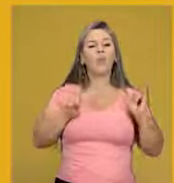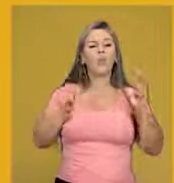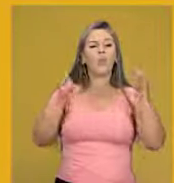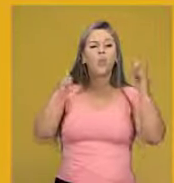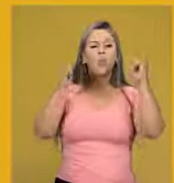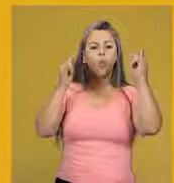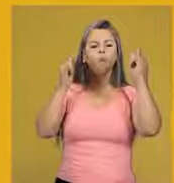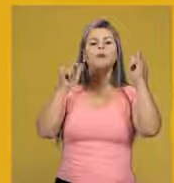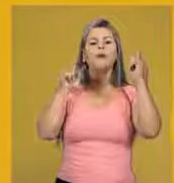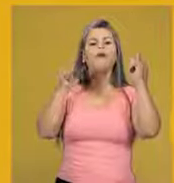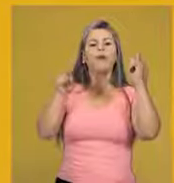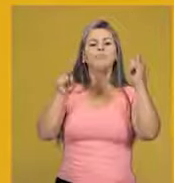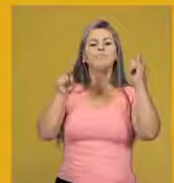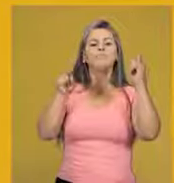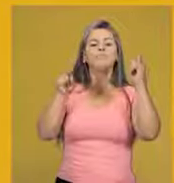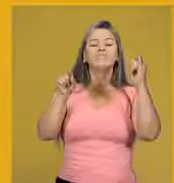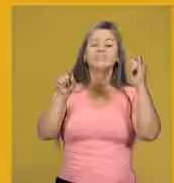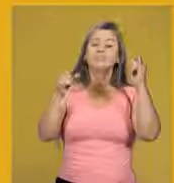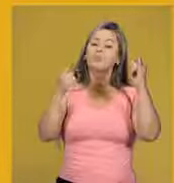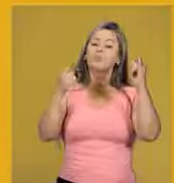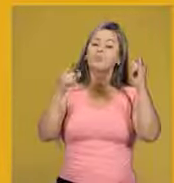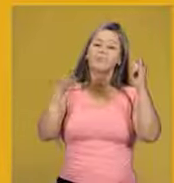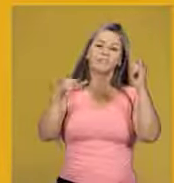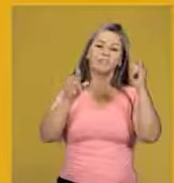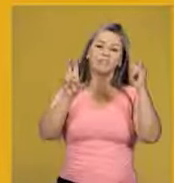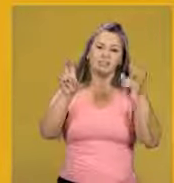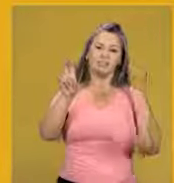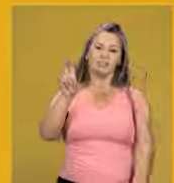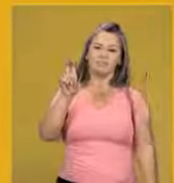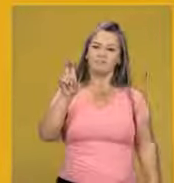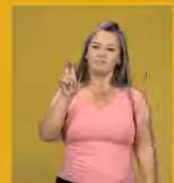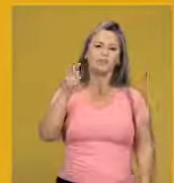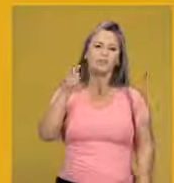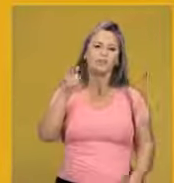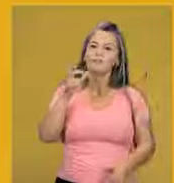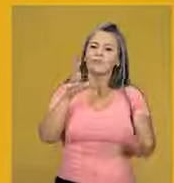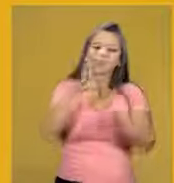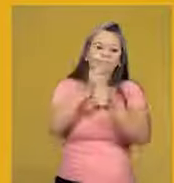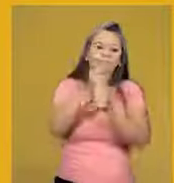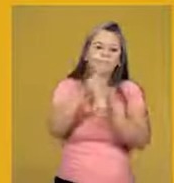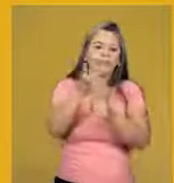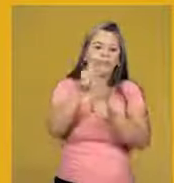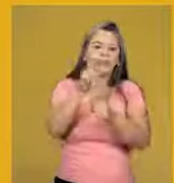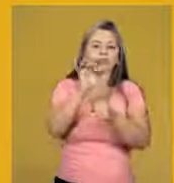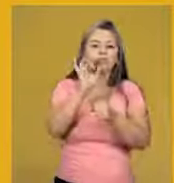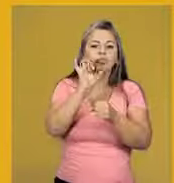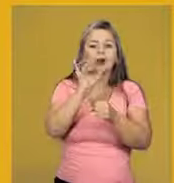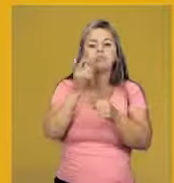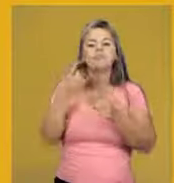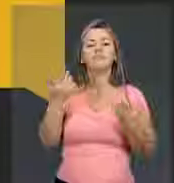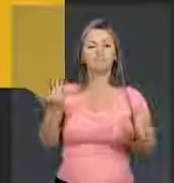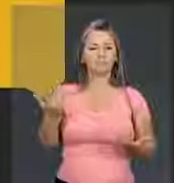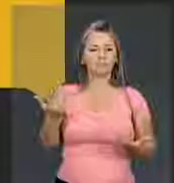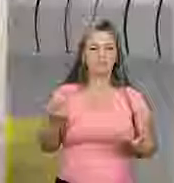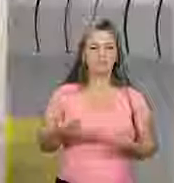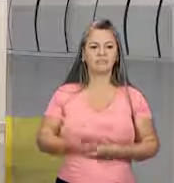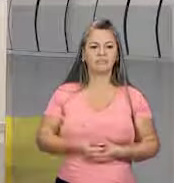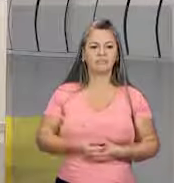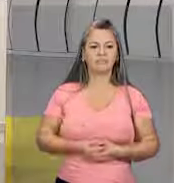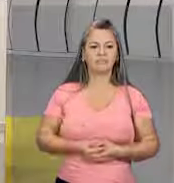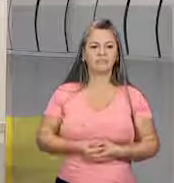A e B vai ser a mesma tensão de cada uma das fontes que foram associadas.